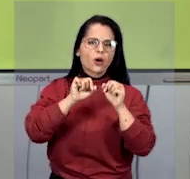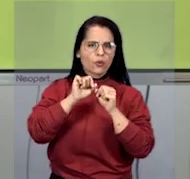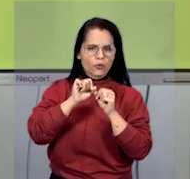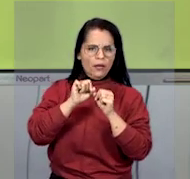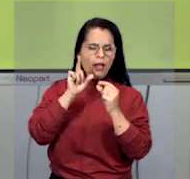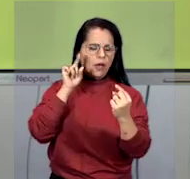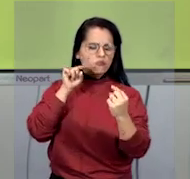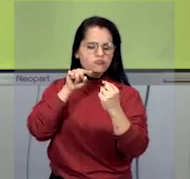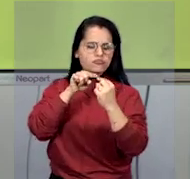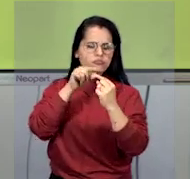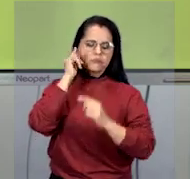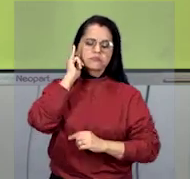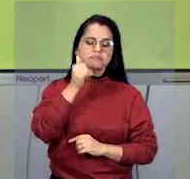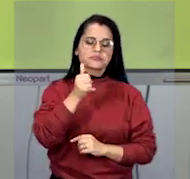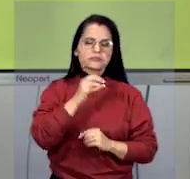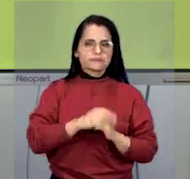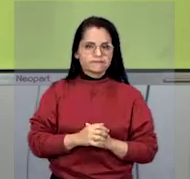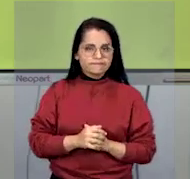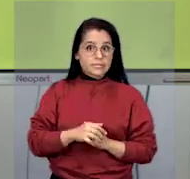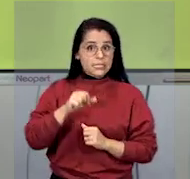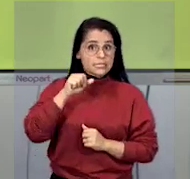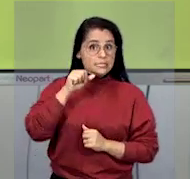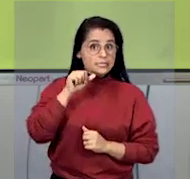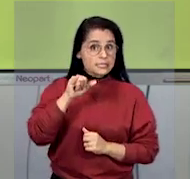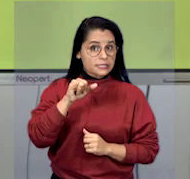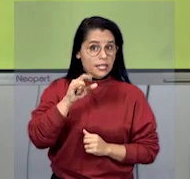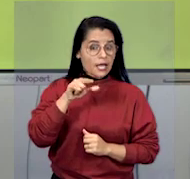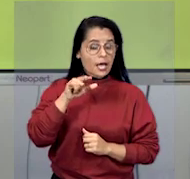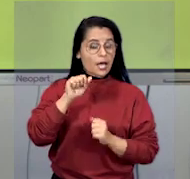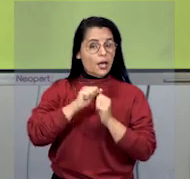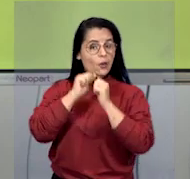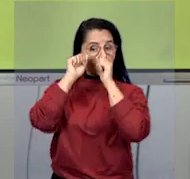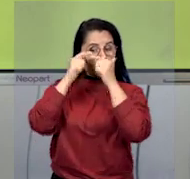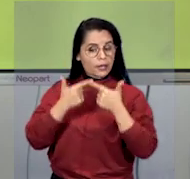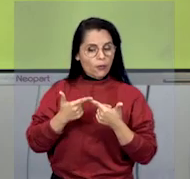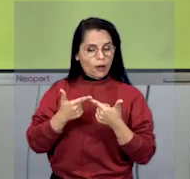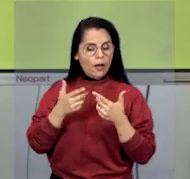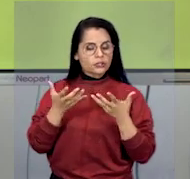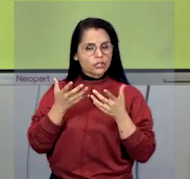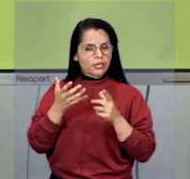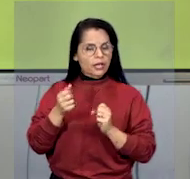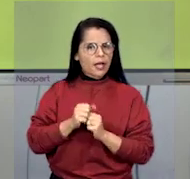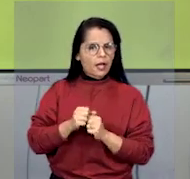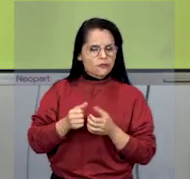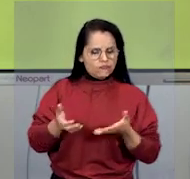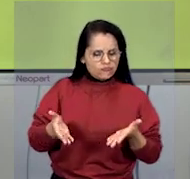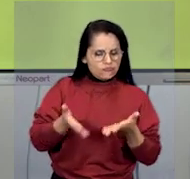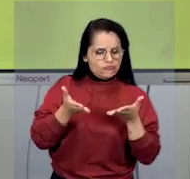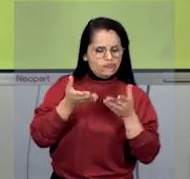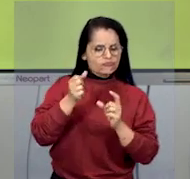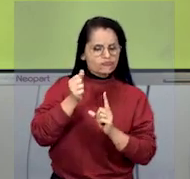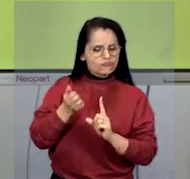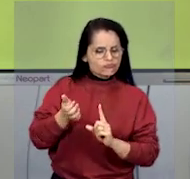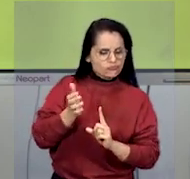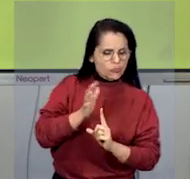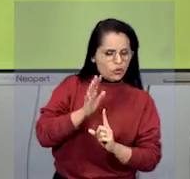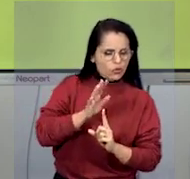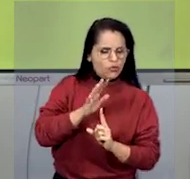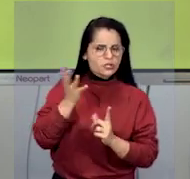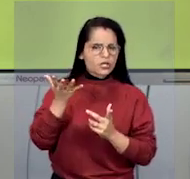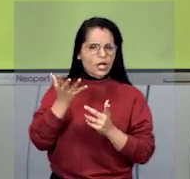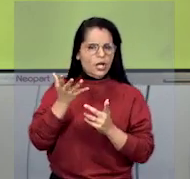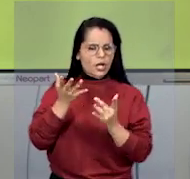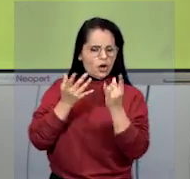mais objetiva. Se é uma linguagem que quer convencer de alguma coisa, se ela quer conquistar